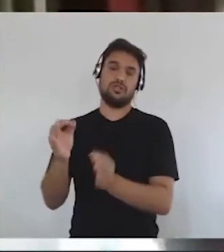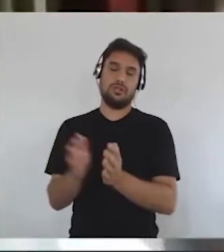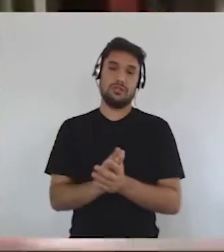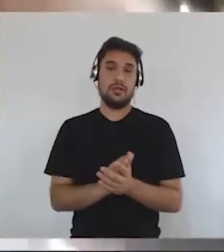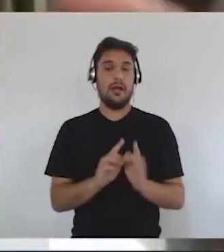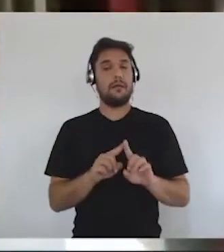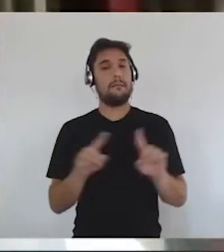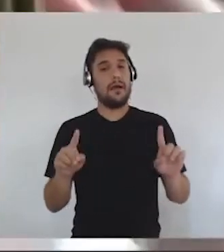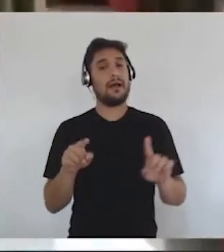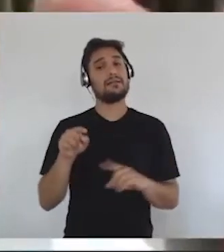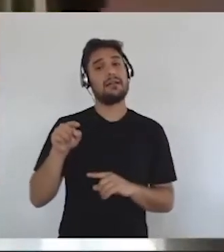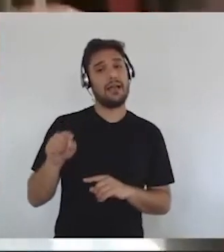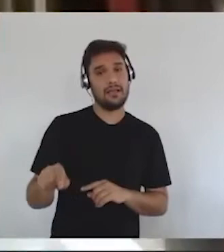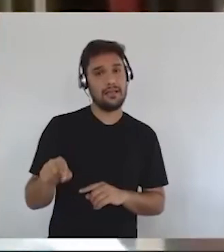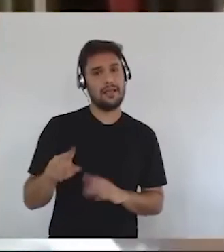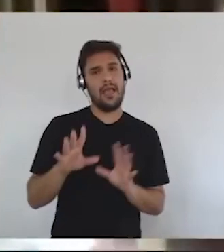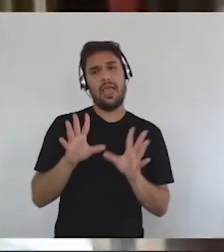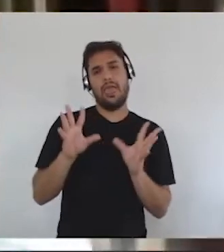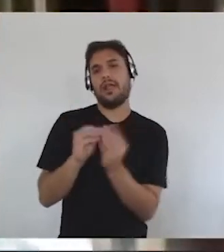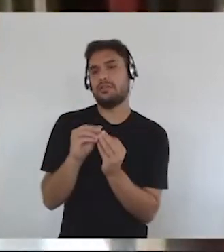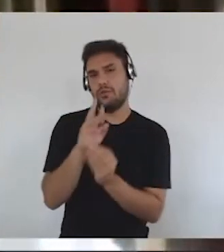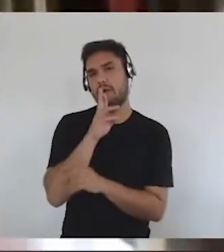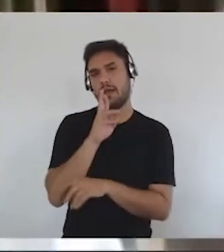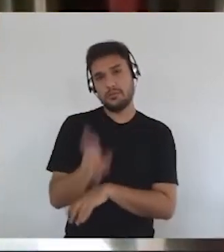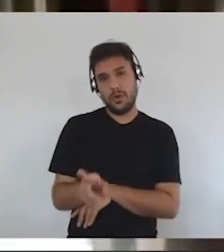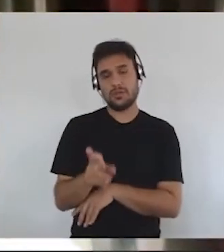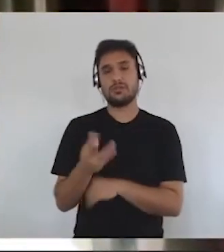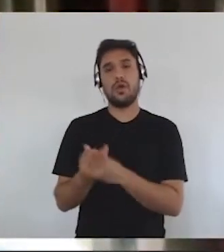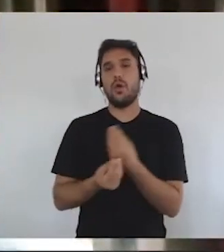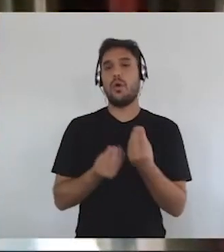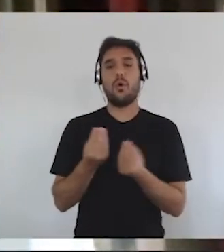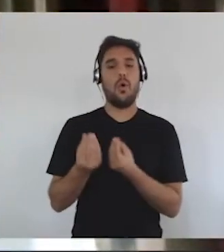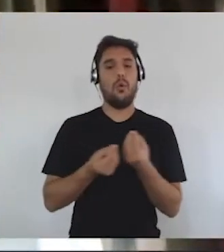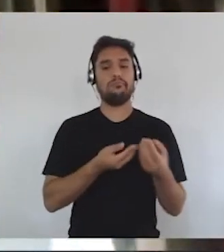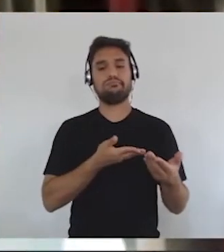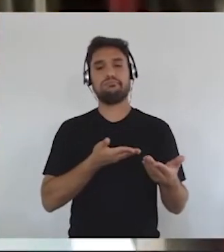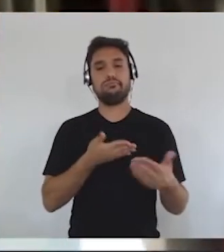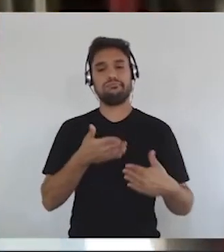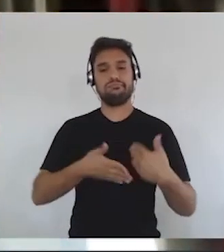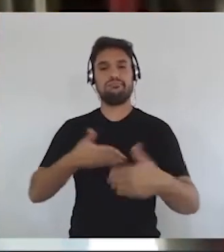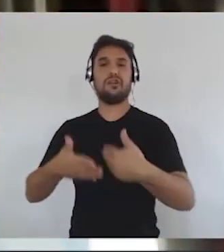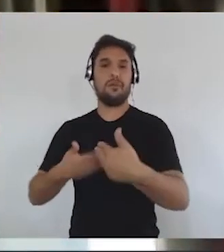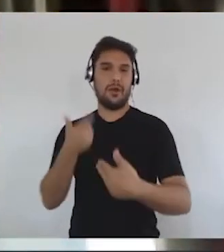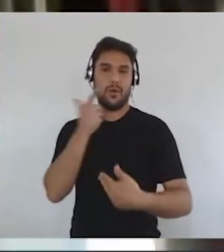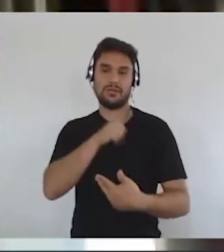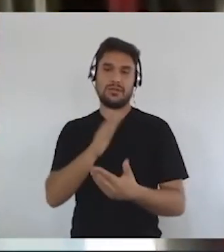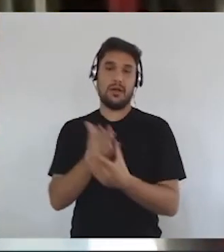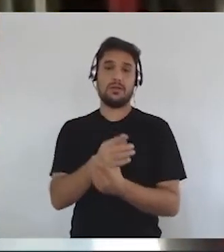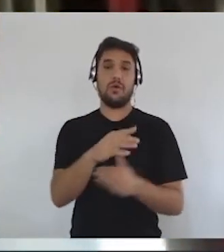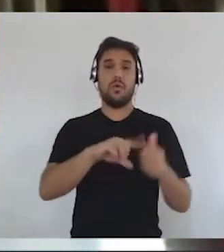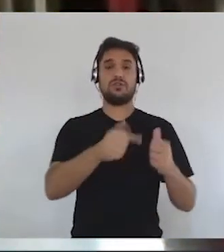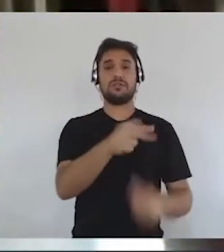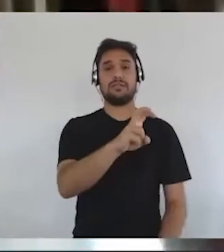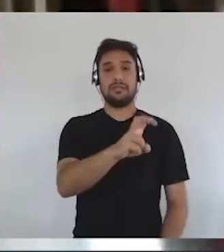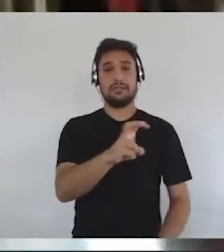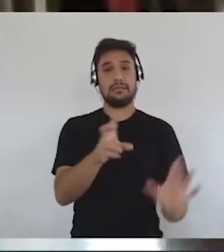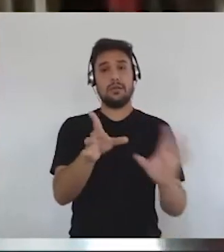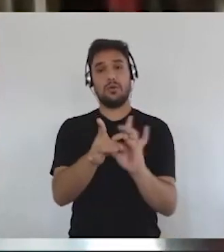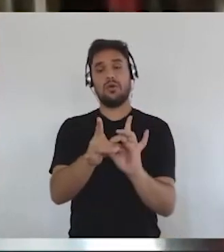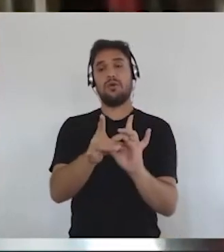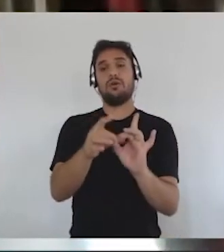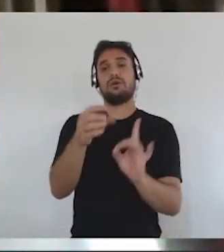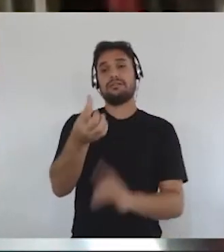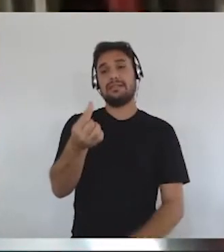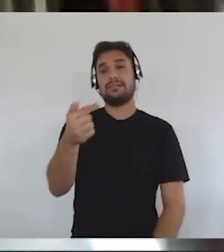aí a resposta, resumidissimamente, qual o caminho para se levar o caso. O artigo 75, combinados com o 6º